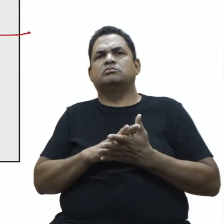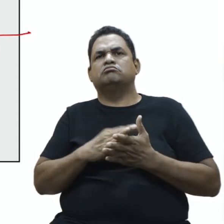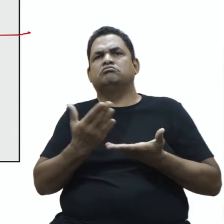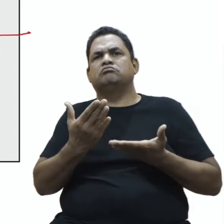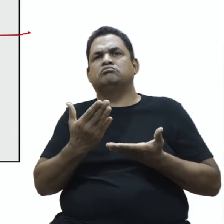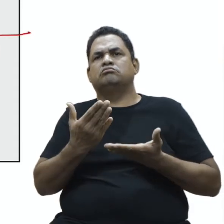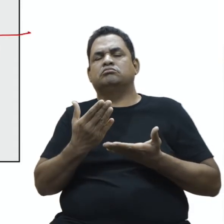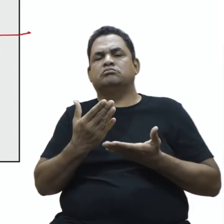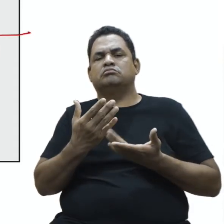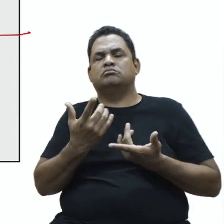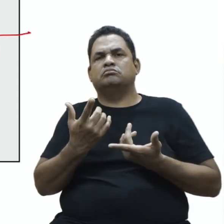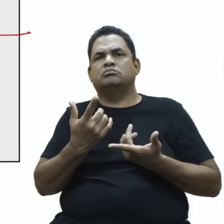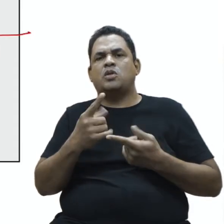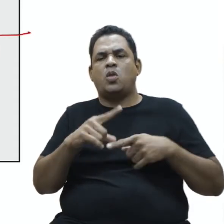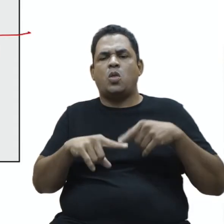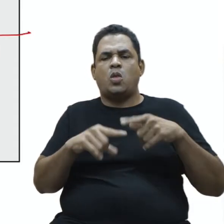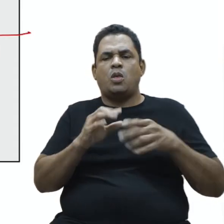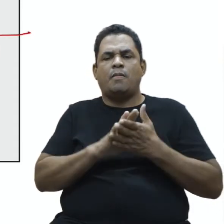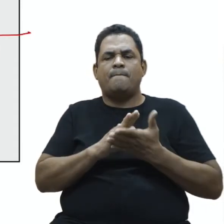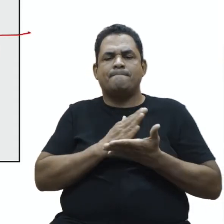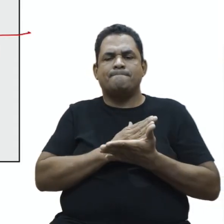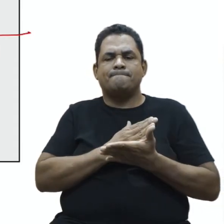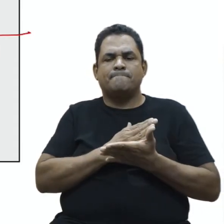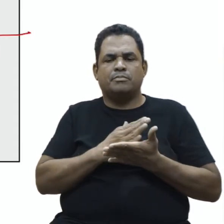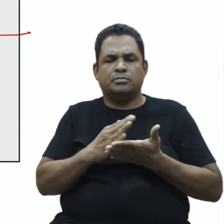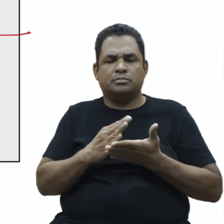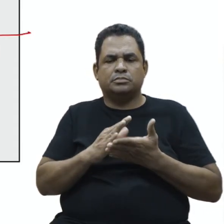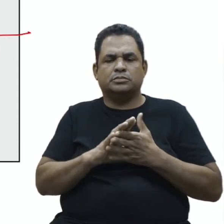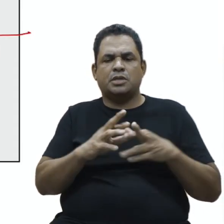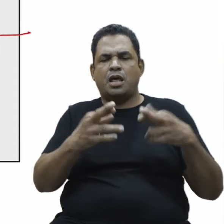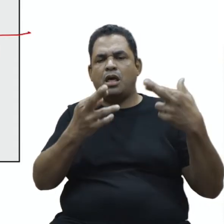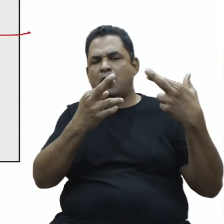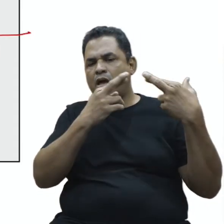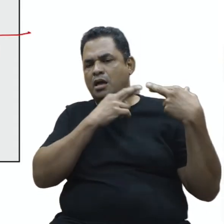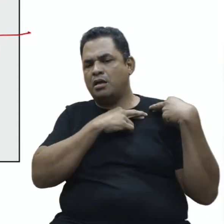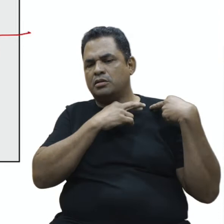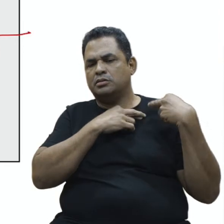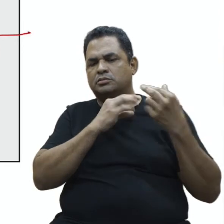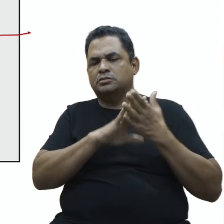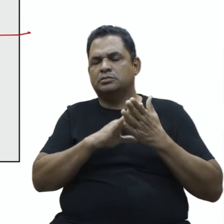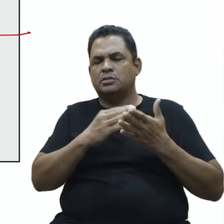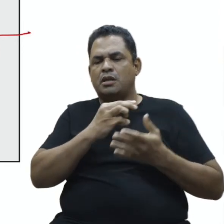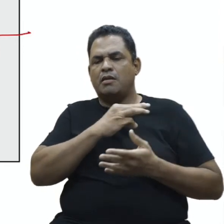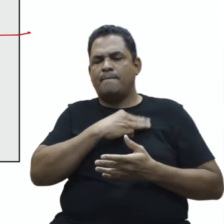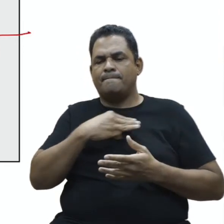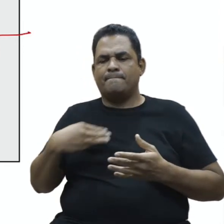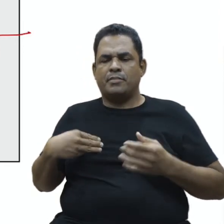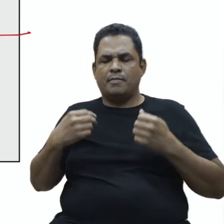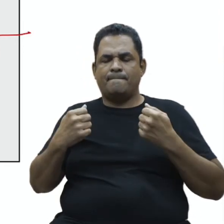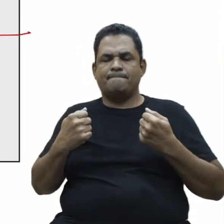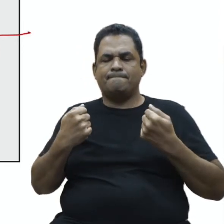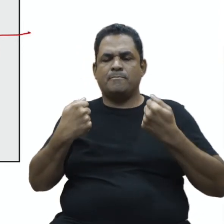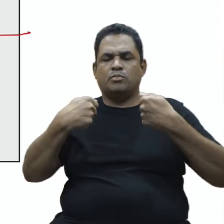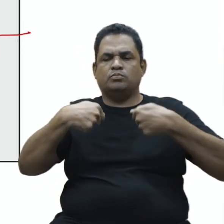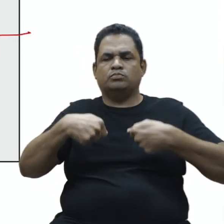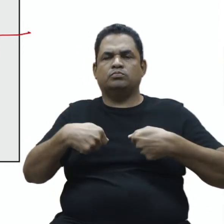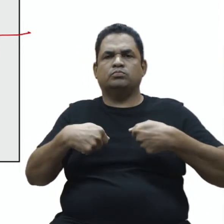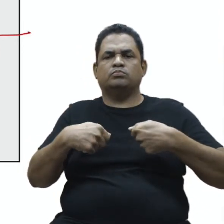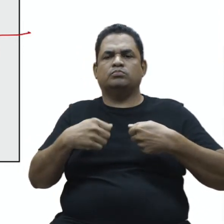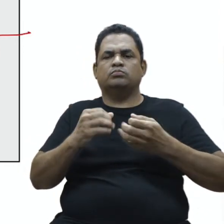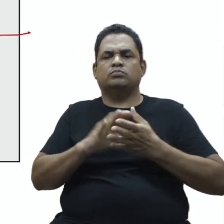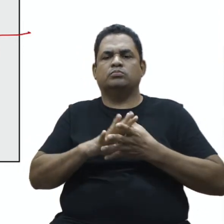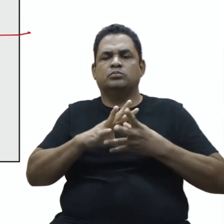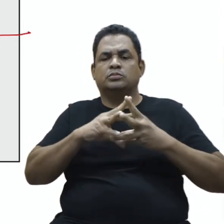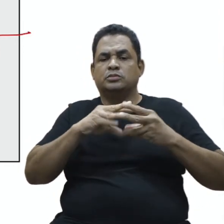aí. O princípio da responsabilidade ministerial, a possibilidade também de dissolução